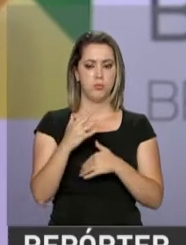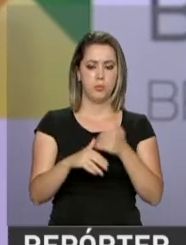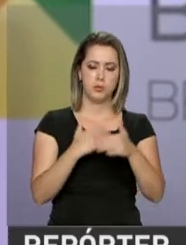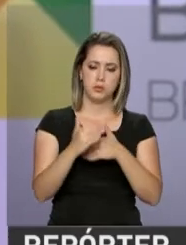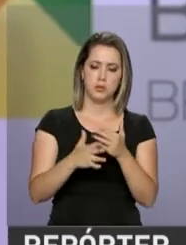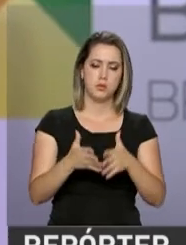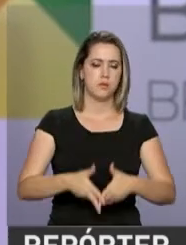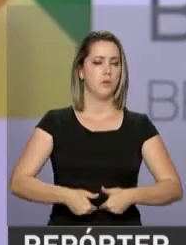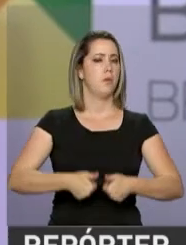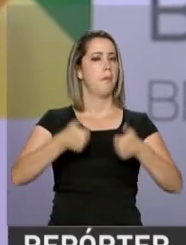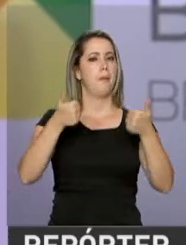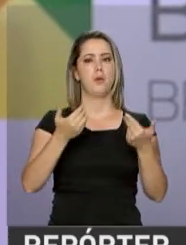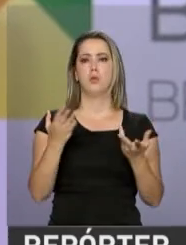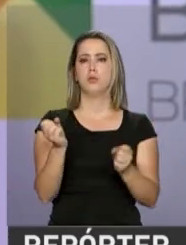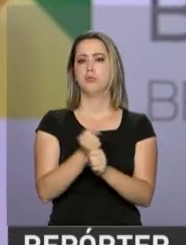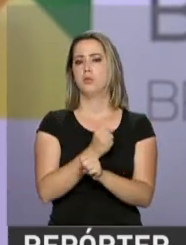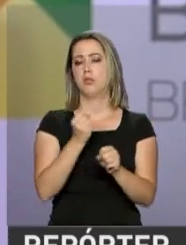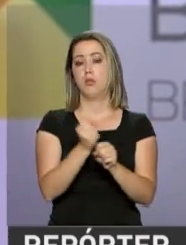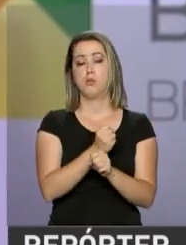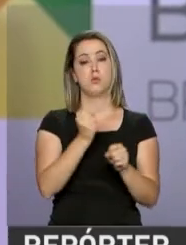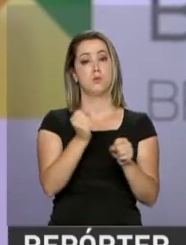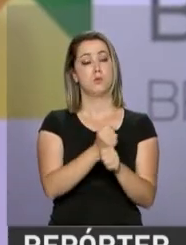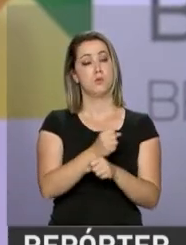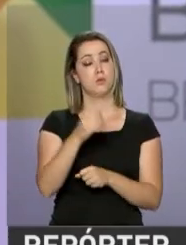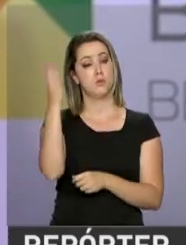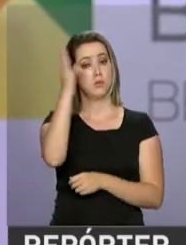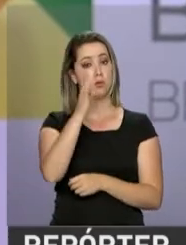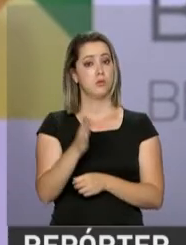desenvolvimento, melhoria da infraestrutura brasileira,